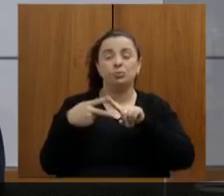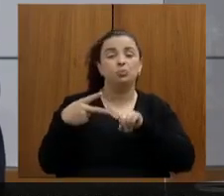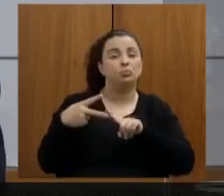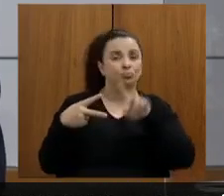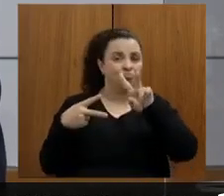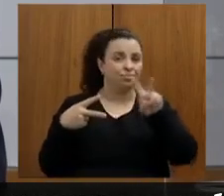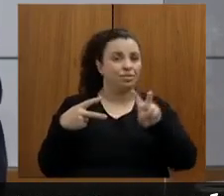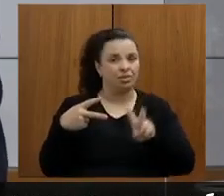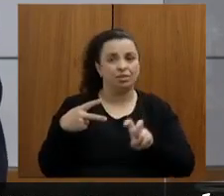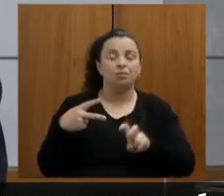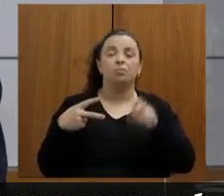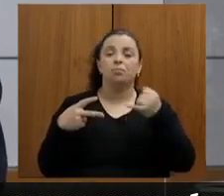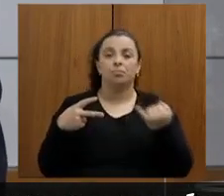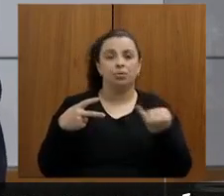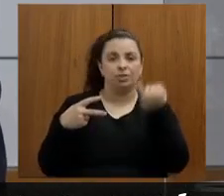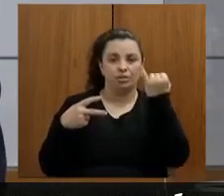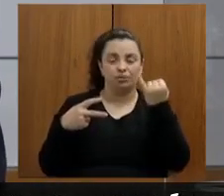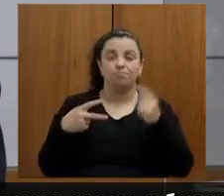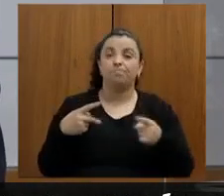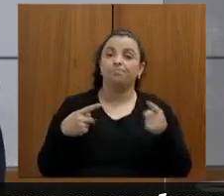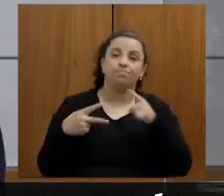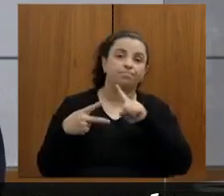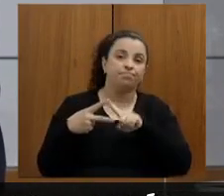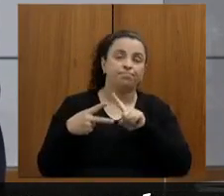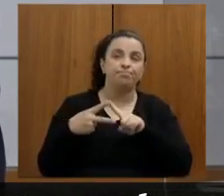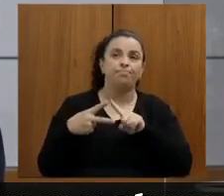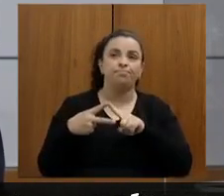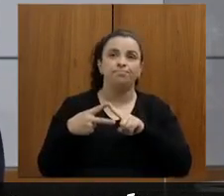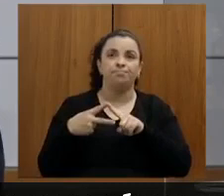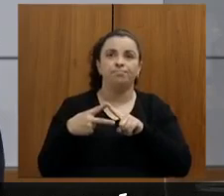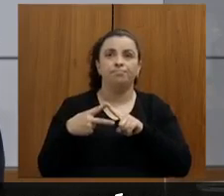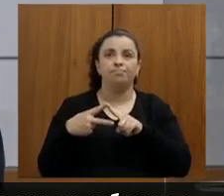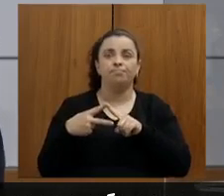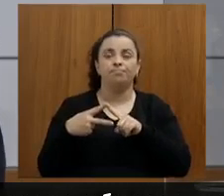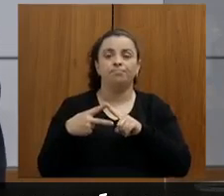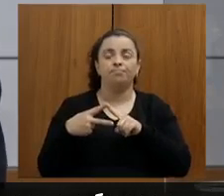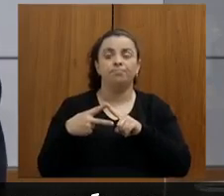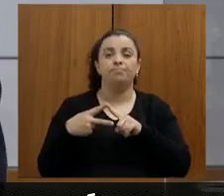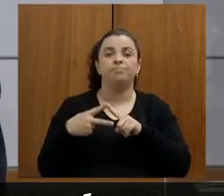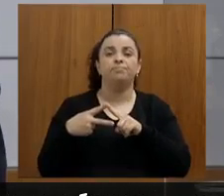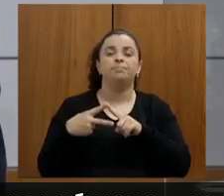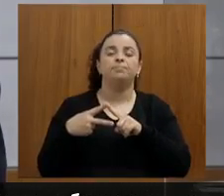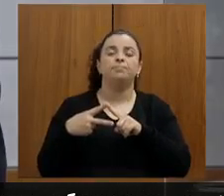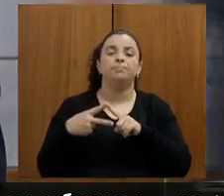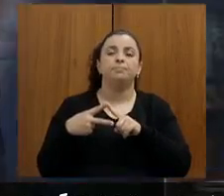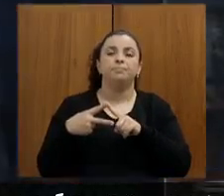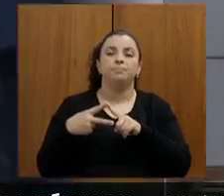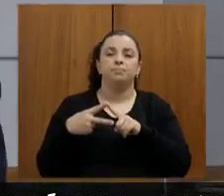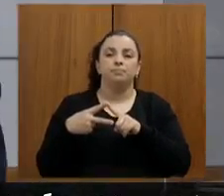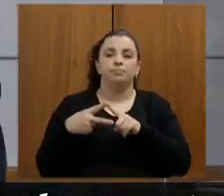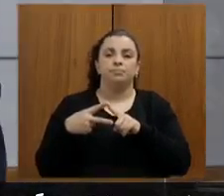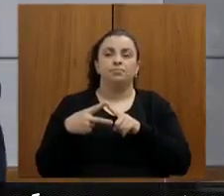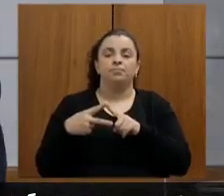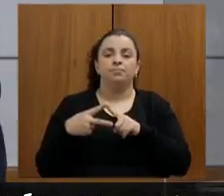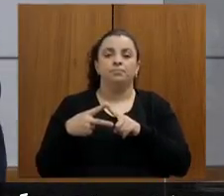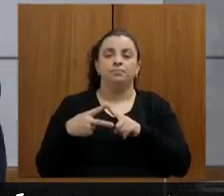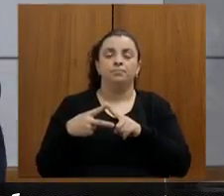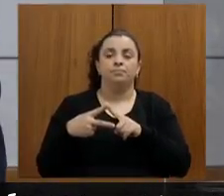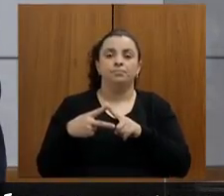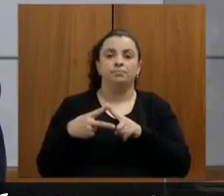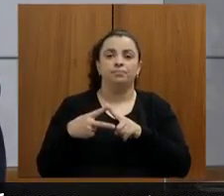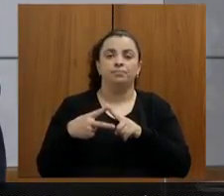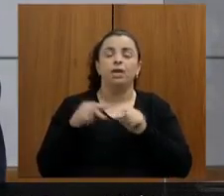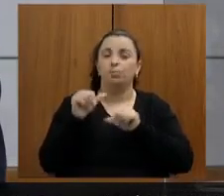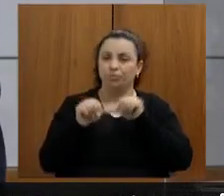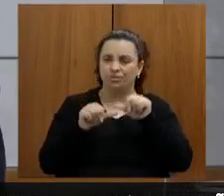né primeiro a mudança eu quando comecei o